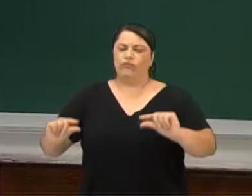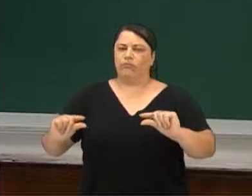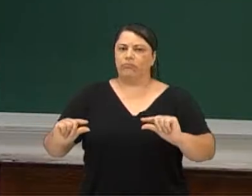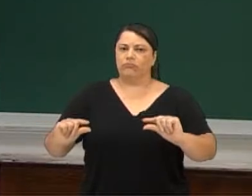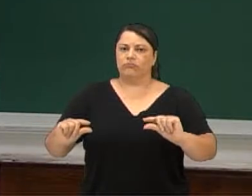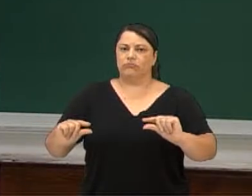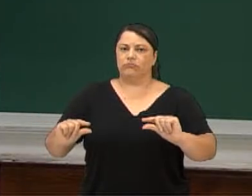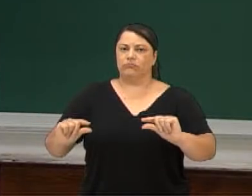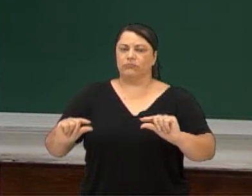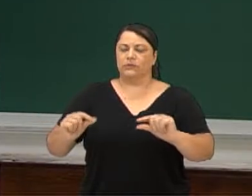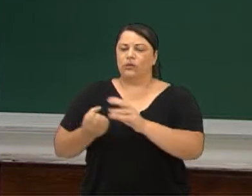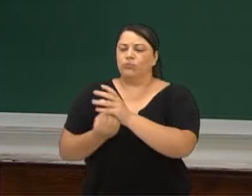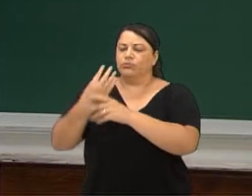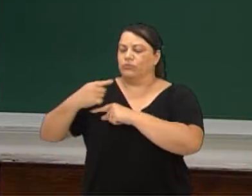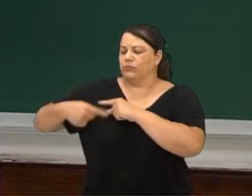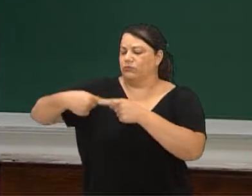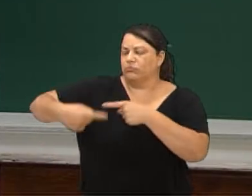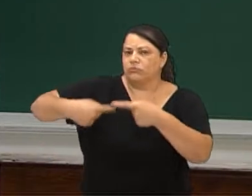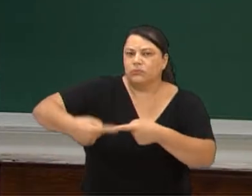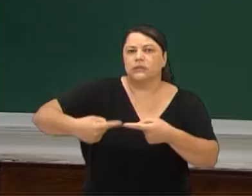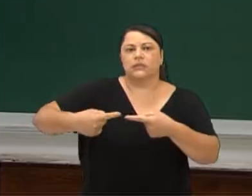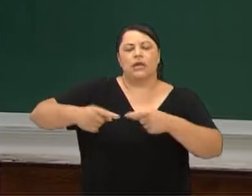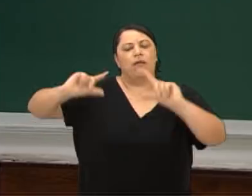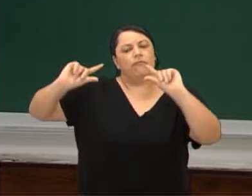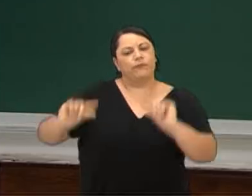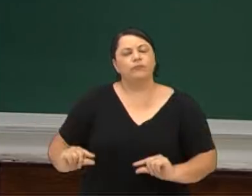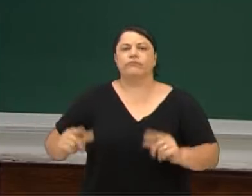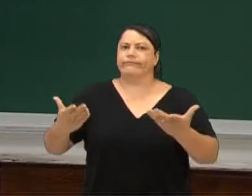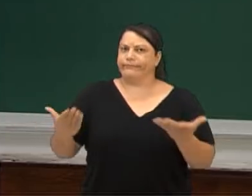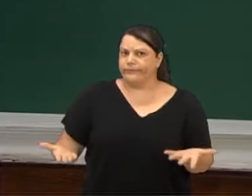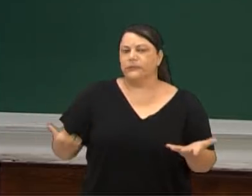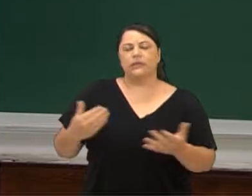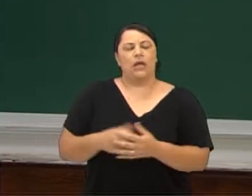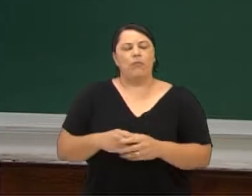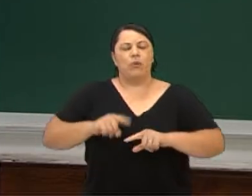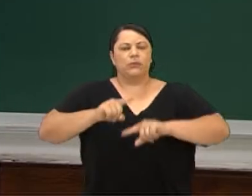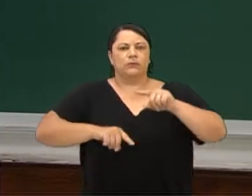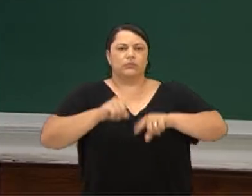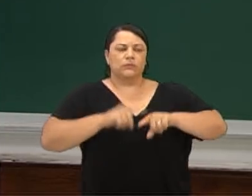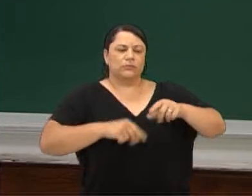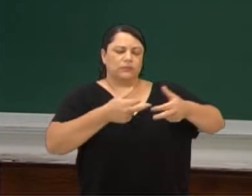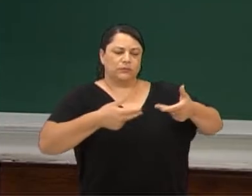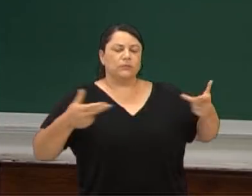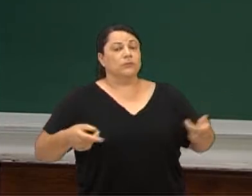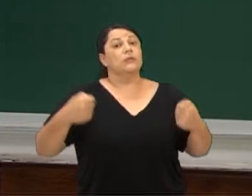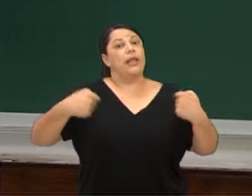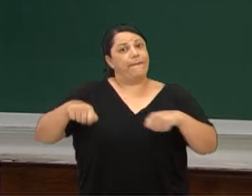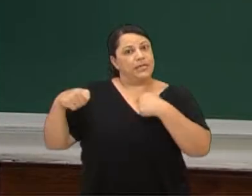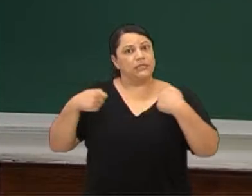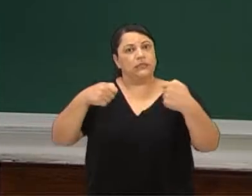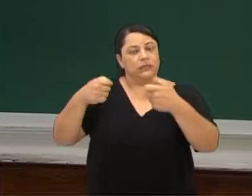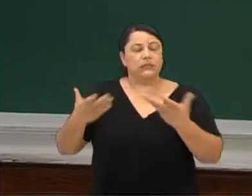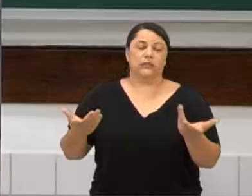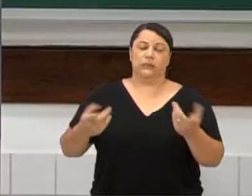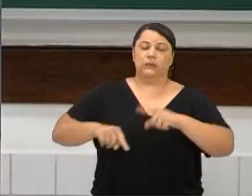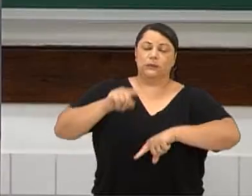acabando. E para fazer certos objetos, são necessários, fundamentalmente, essas